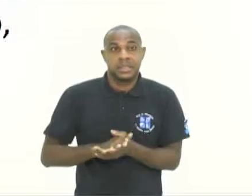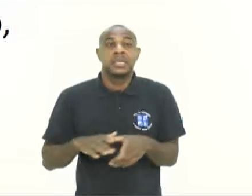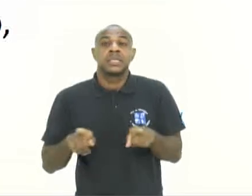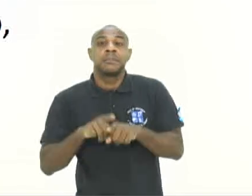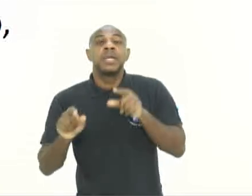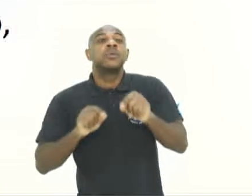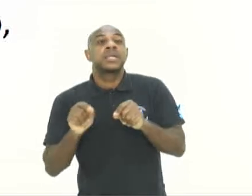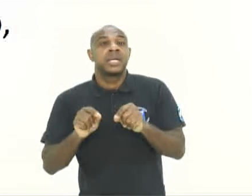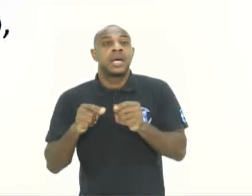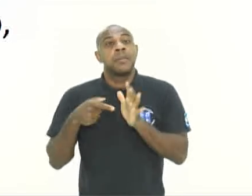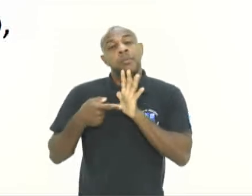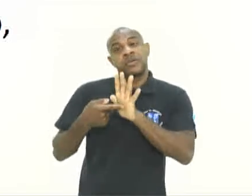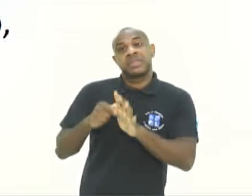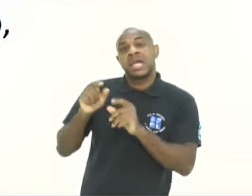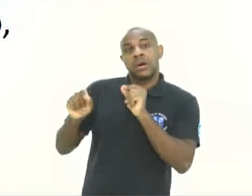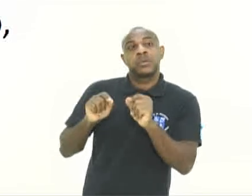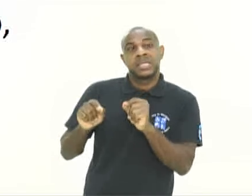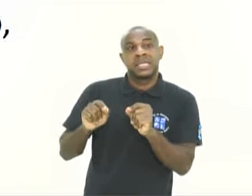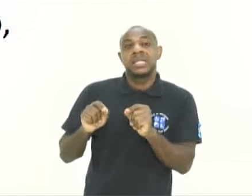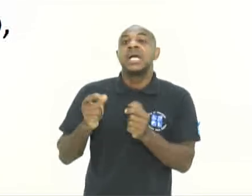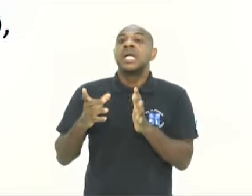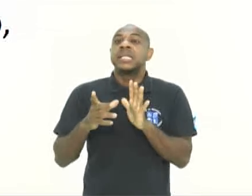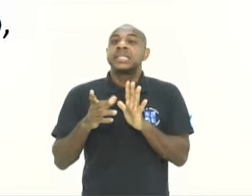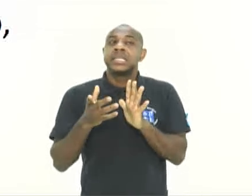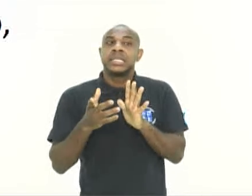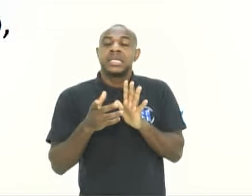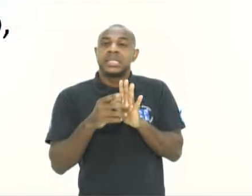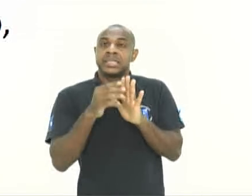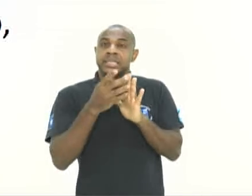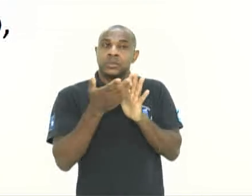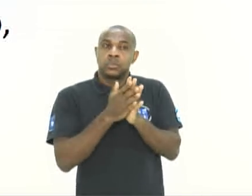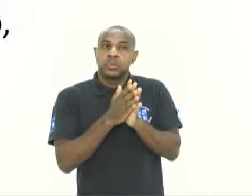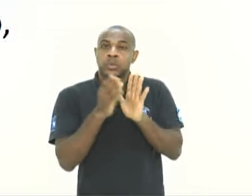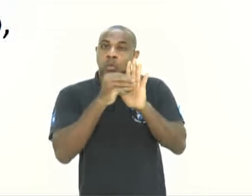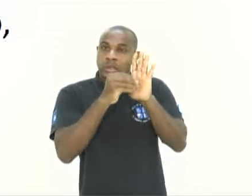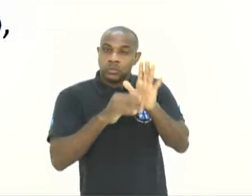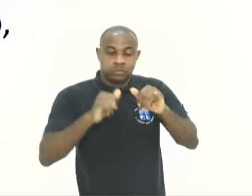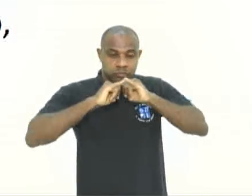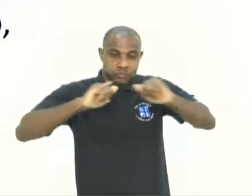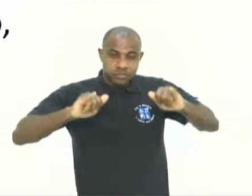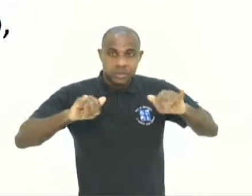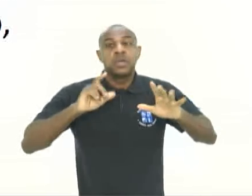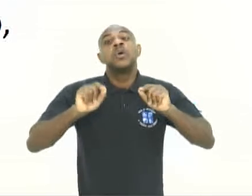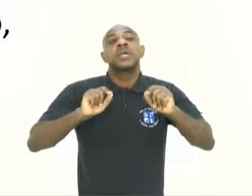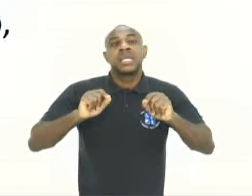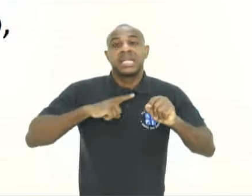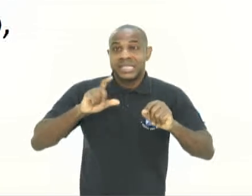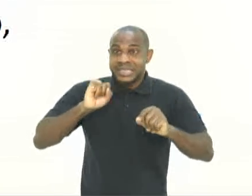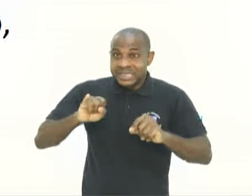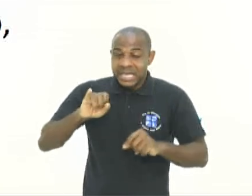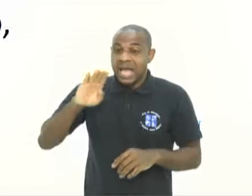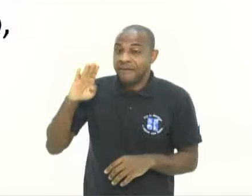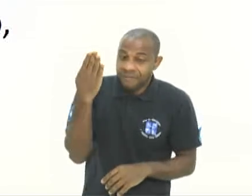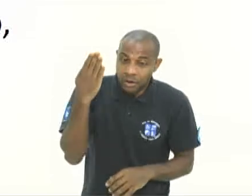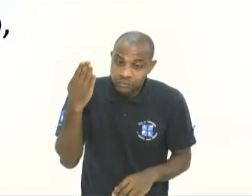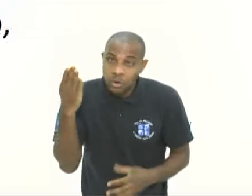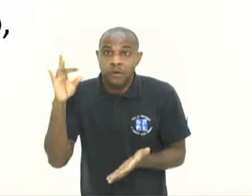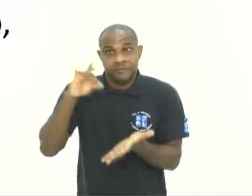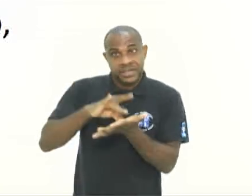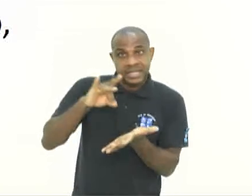é identificar se o conteúdo divulgado não é oriundo de um site de notícias falsas ou de